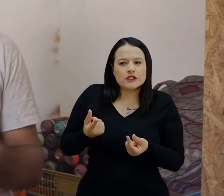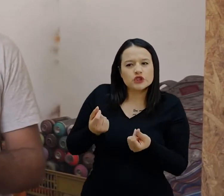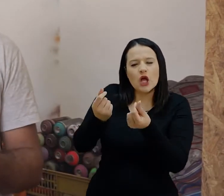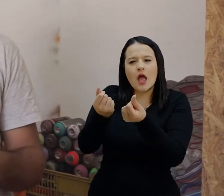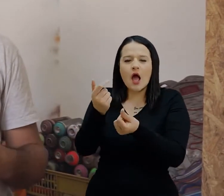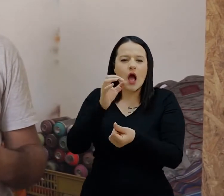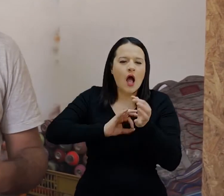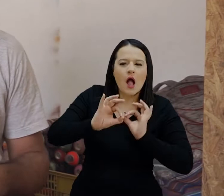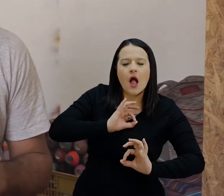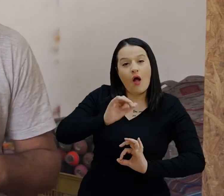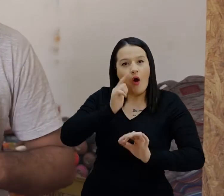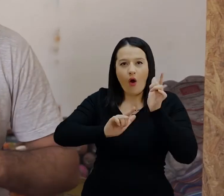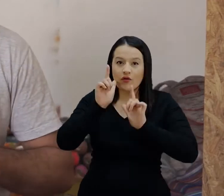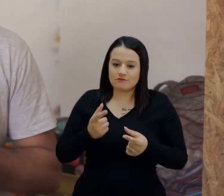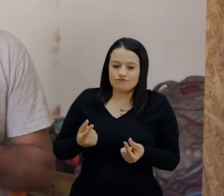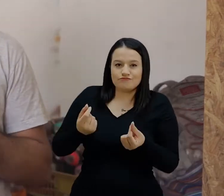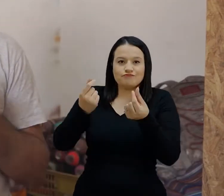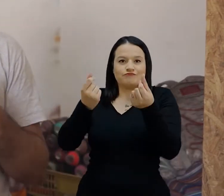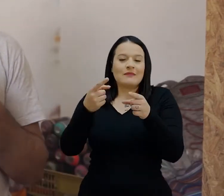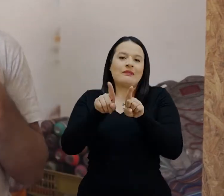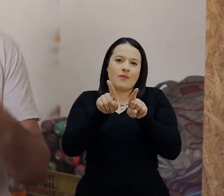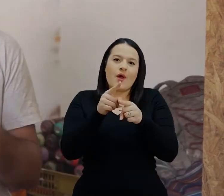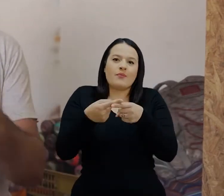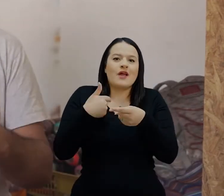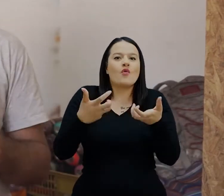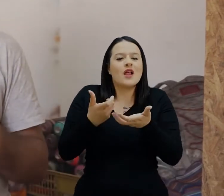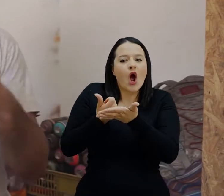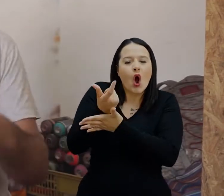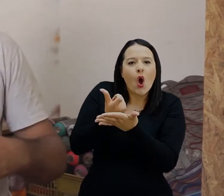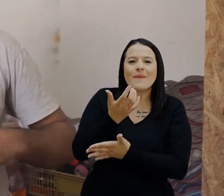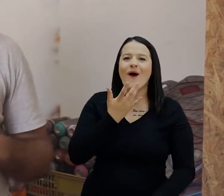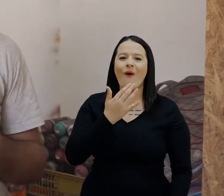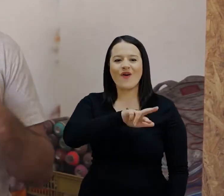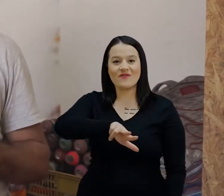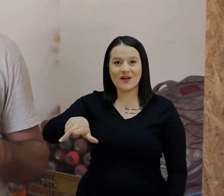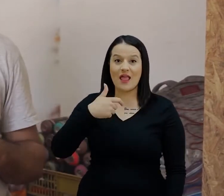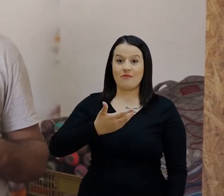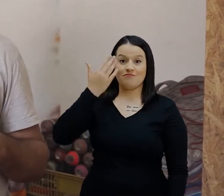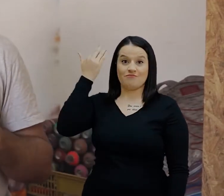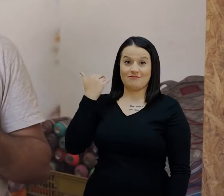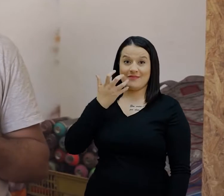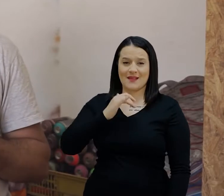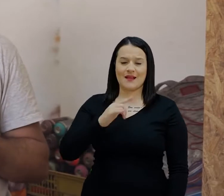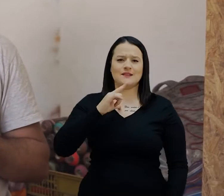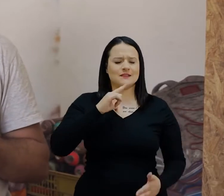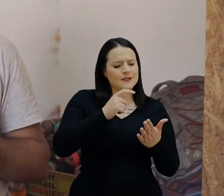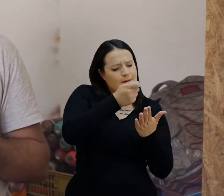descolar uma grana, de eu poder ter uma verba, assim, inclusive para eu comprar as tintas para eu voltar para a rua. Quando criança eu pintava muito,